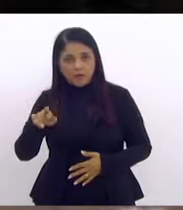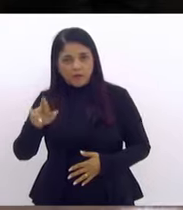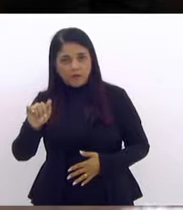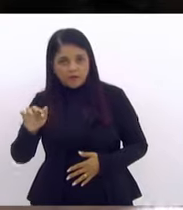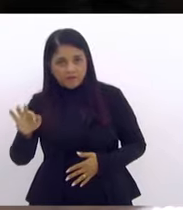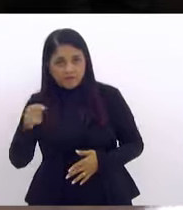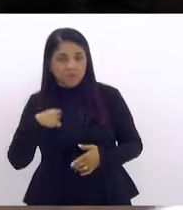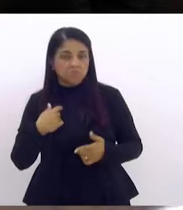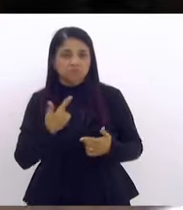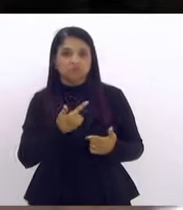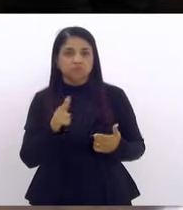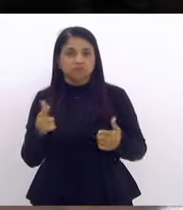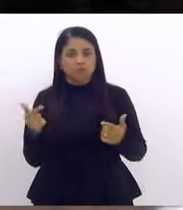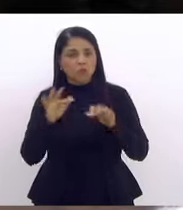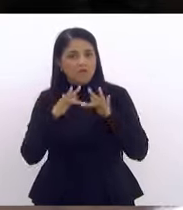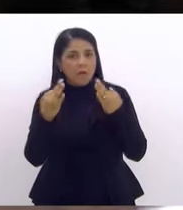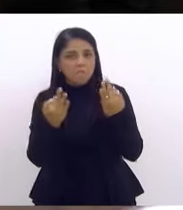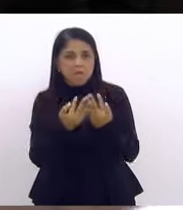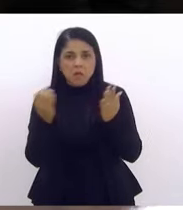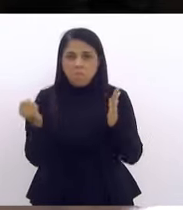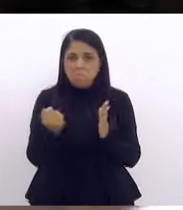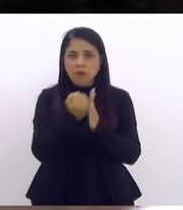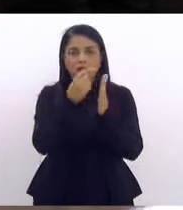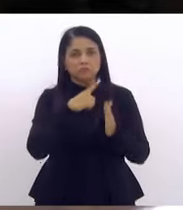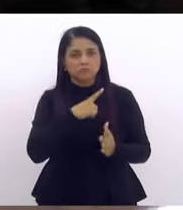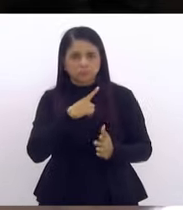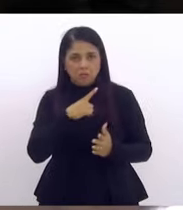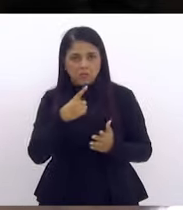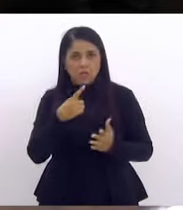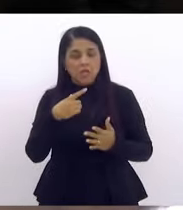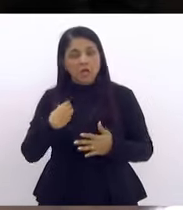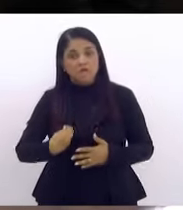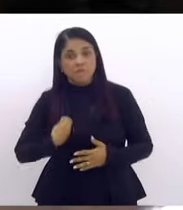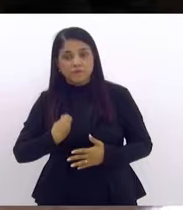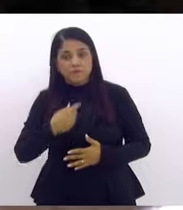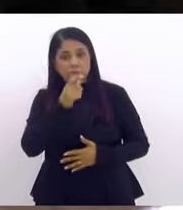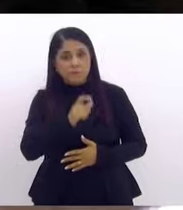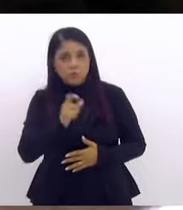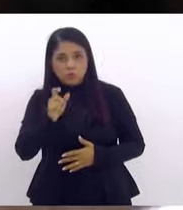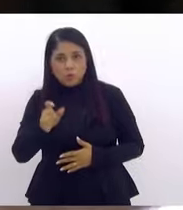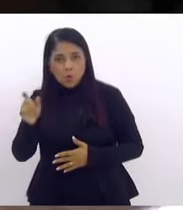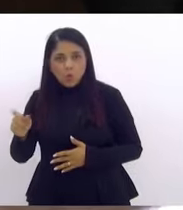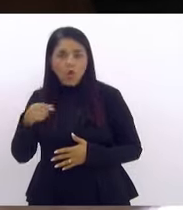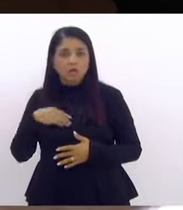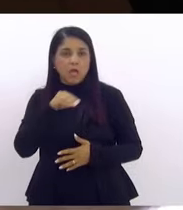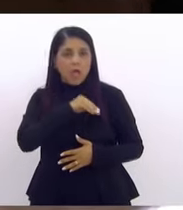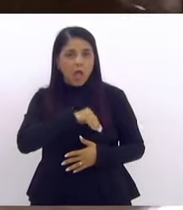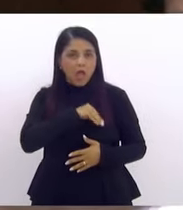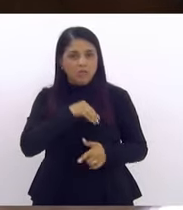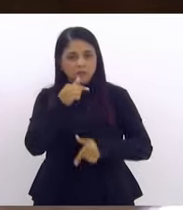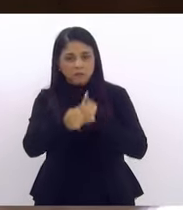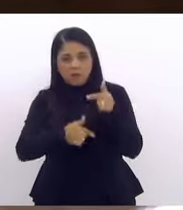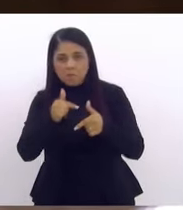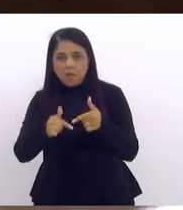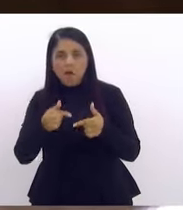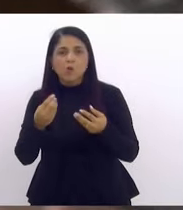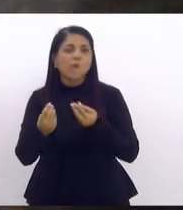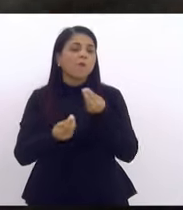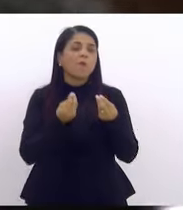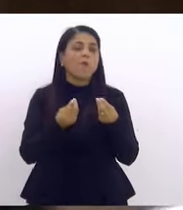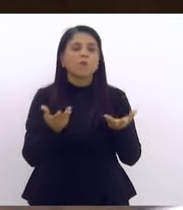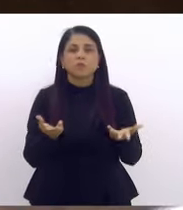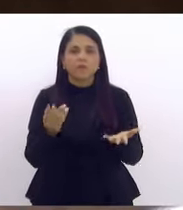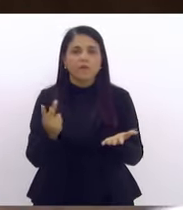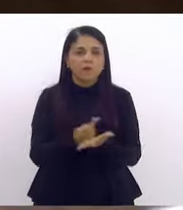vai acontecer economicamente em relação à questão da vida das pessoas, da renda das pessoas, do trabalho daquelas pessoas, o que vai se